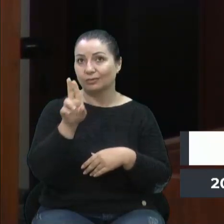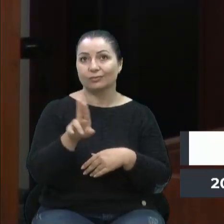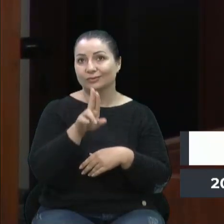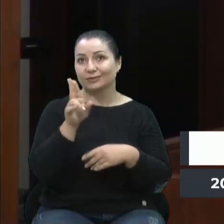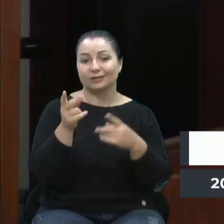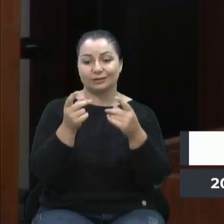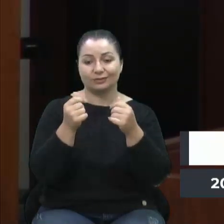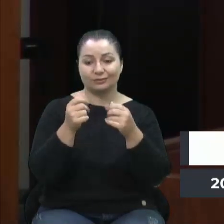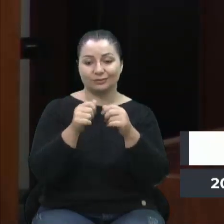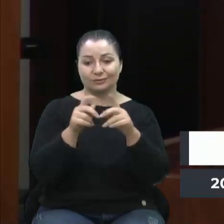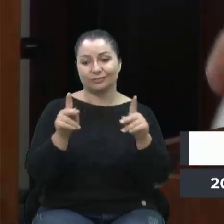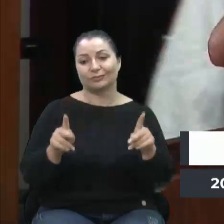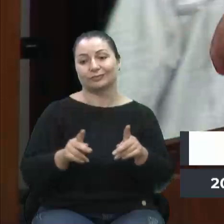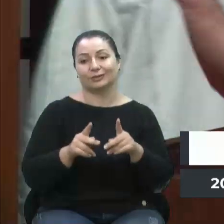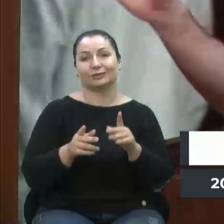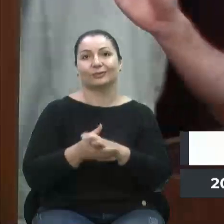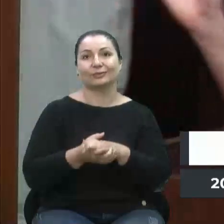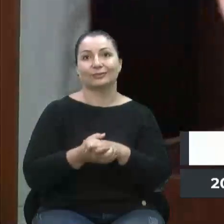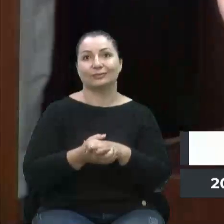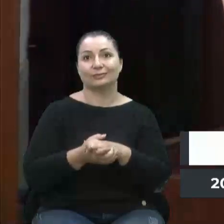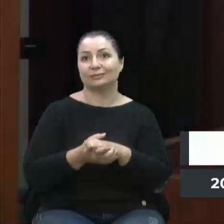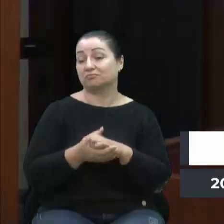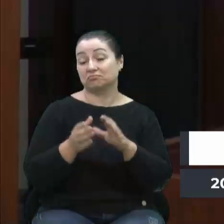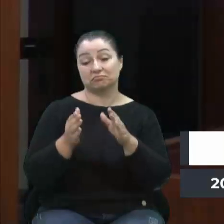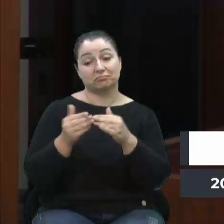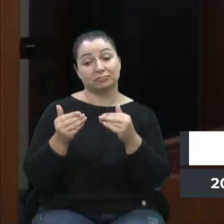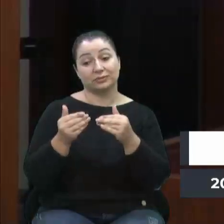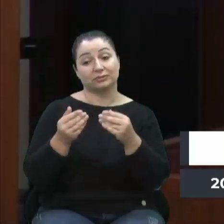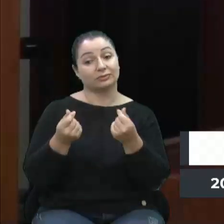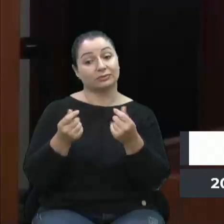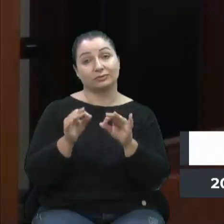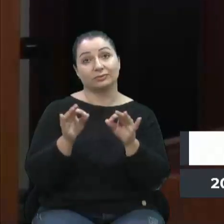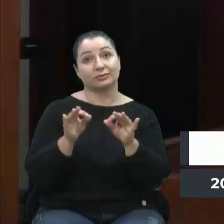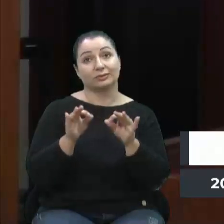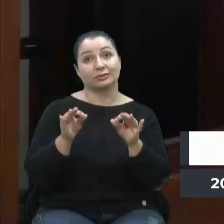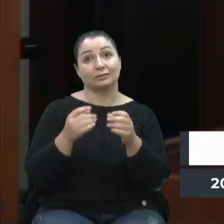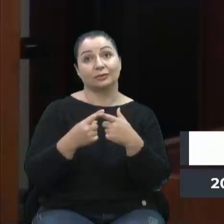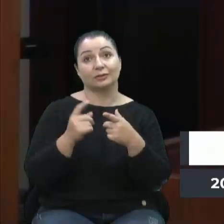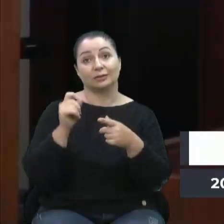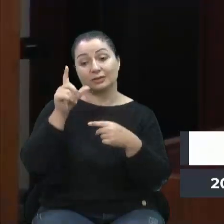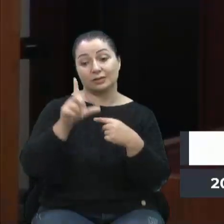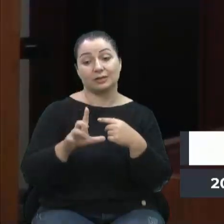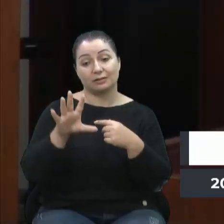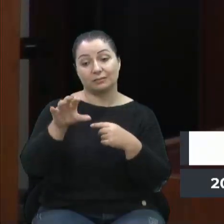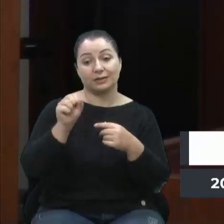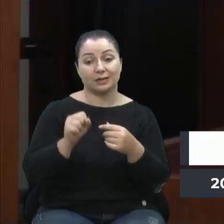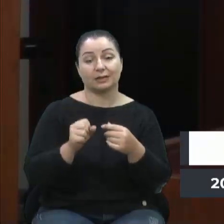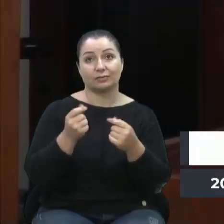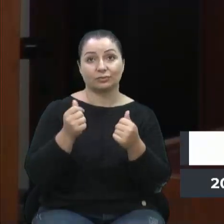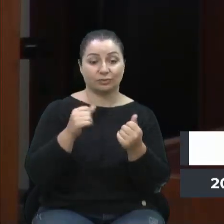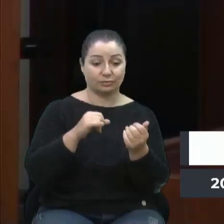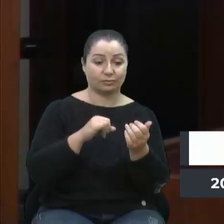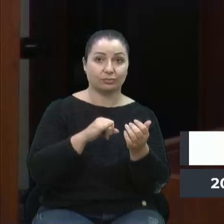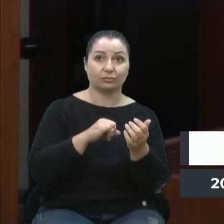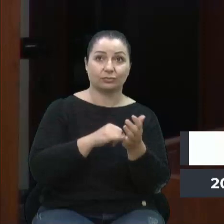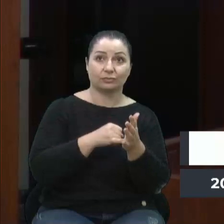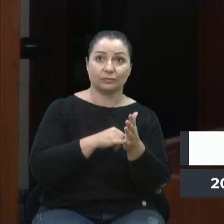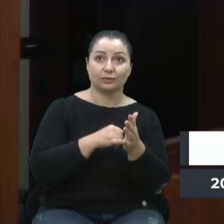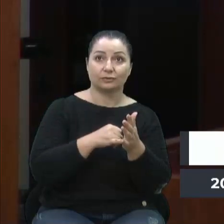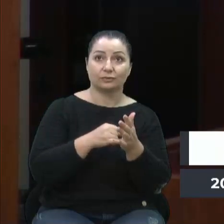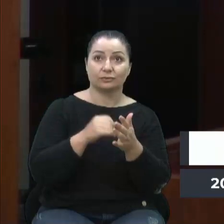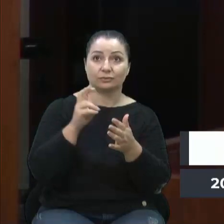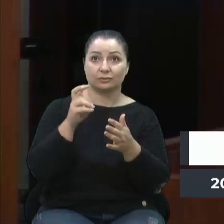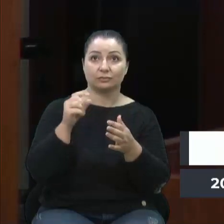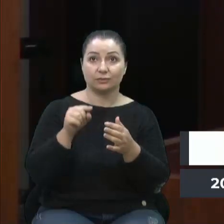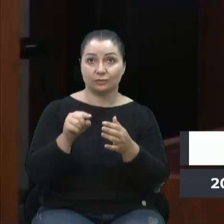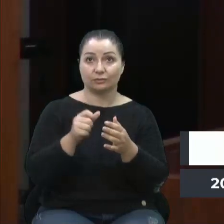Uma declaração de líder. Mas não peguei dinheiro de ninguém, sem pedir. Porque quem pega dinheiro dos impostos, os 5 bilhões... Ó,